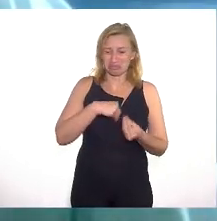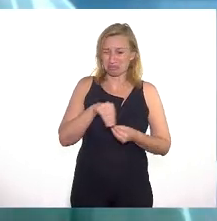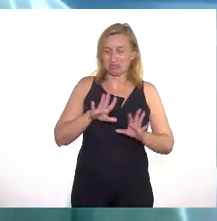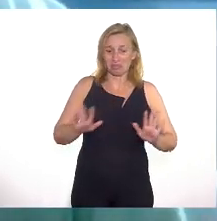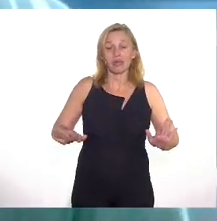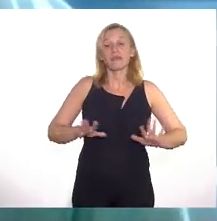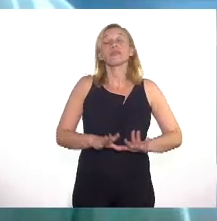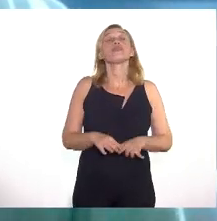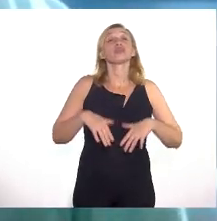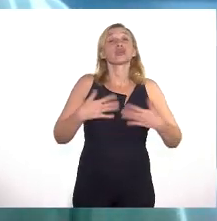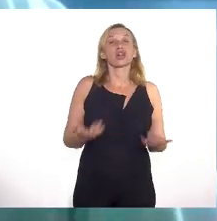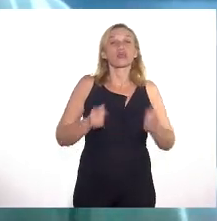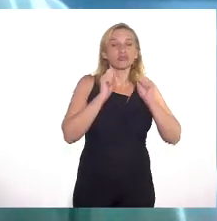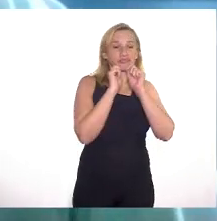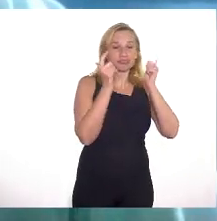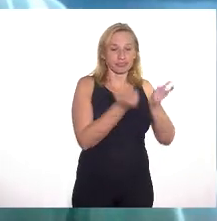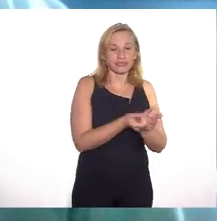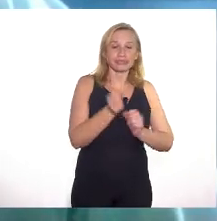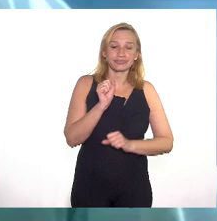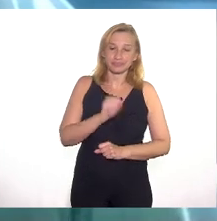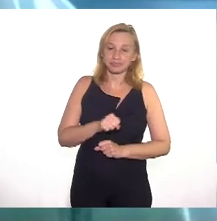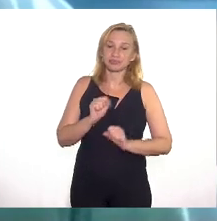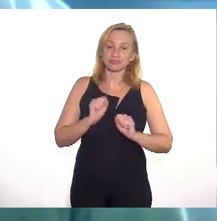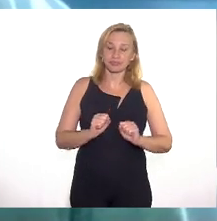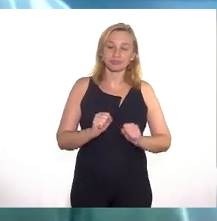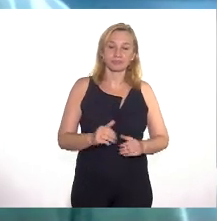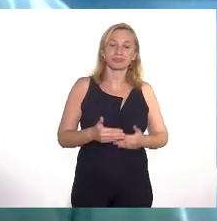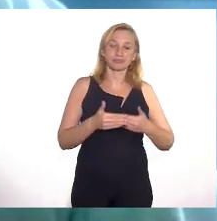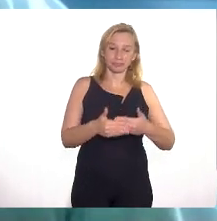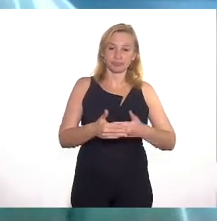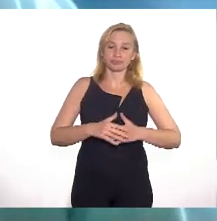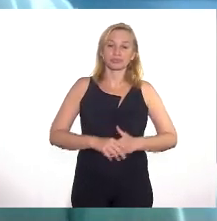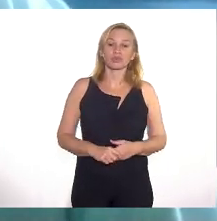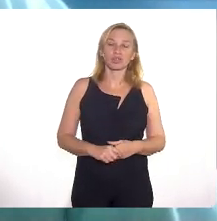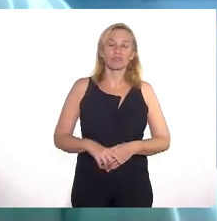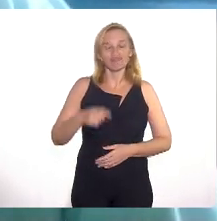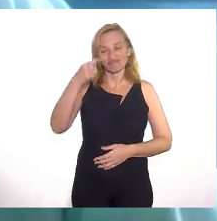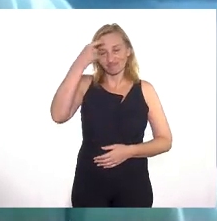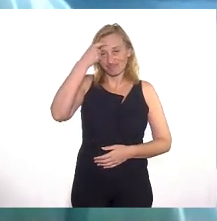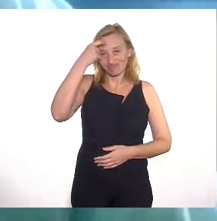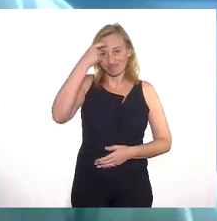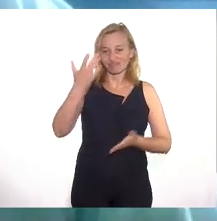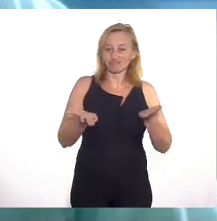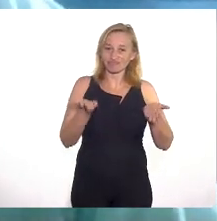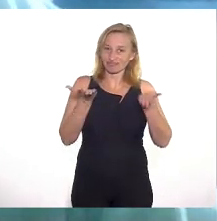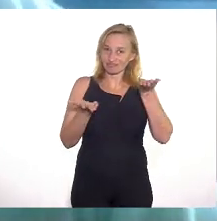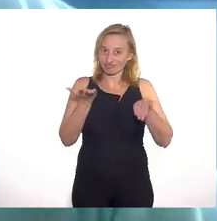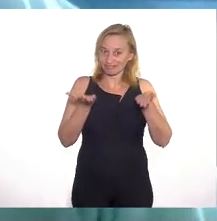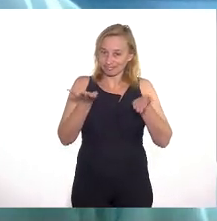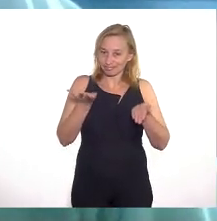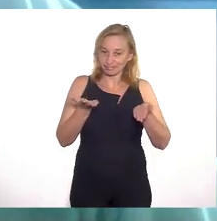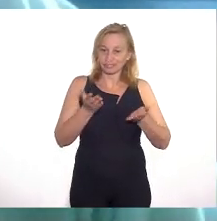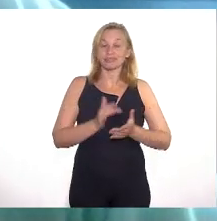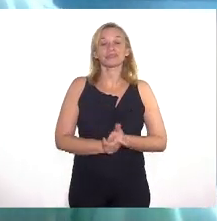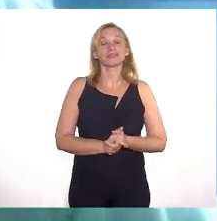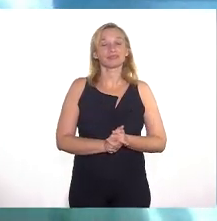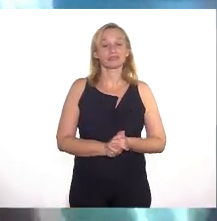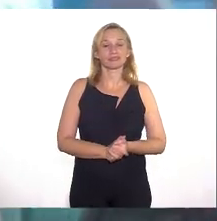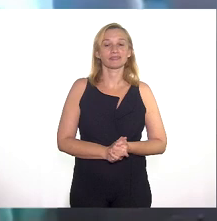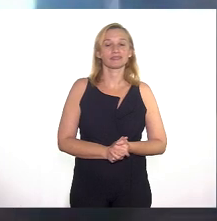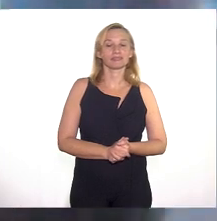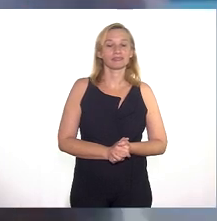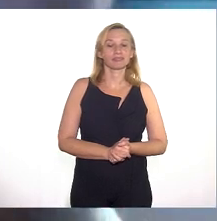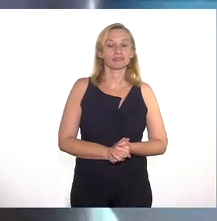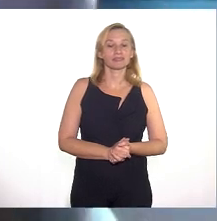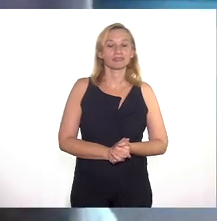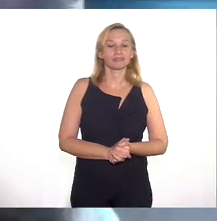Então, a Assembleia pode e deve dar um passo consciente, equilibrado, sem radicalismos,